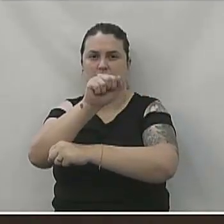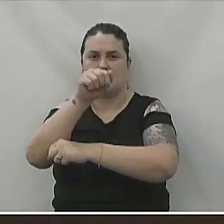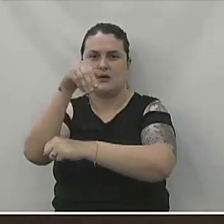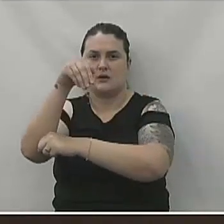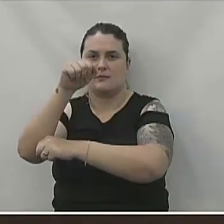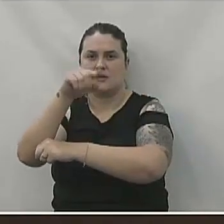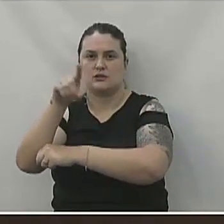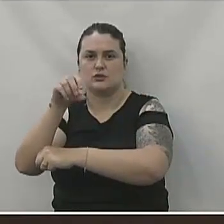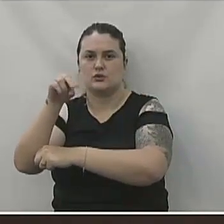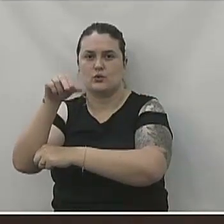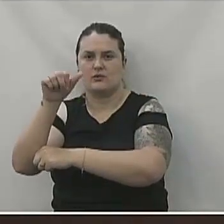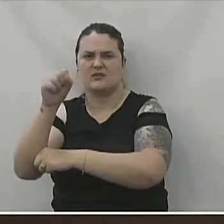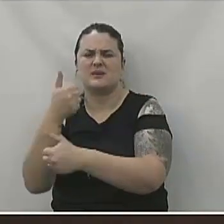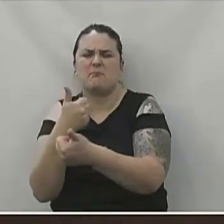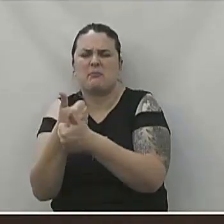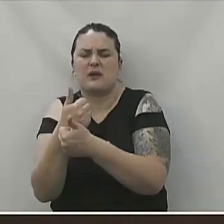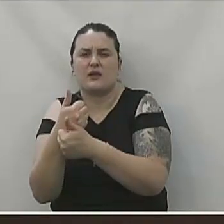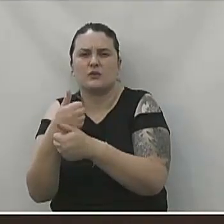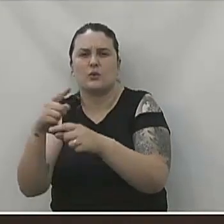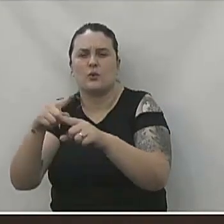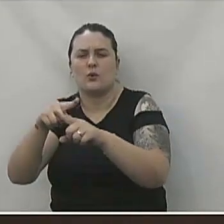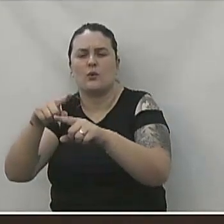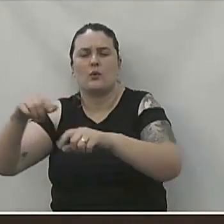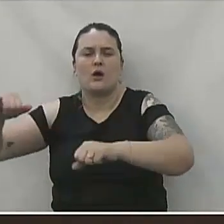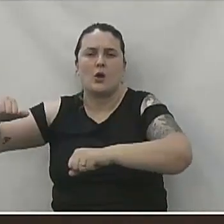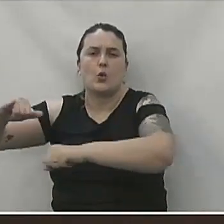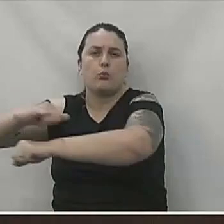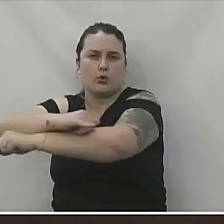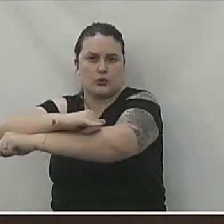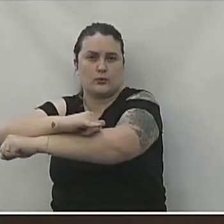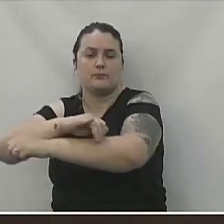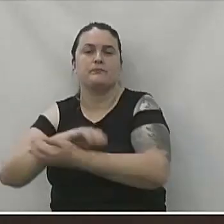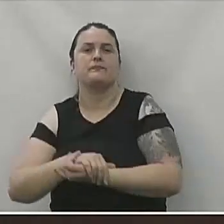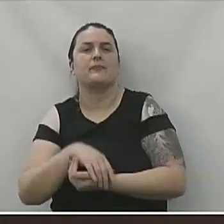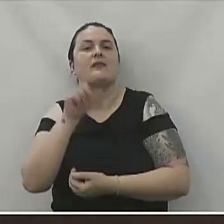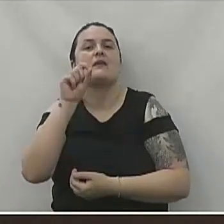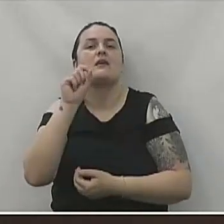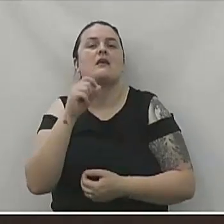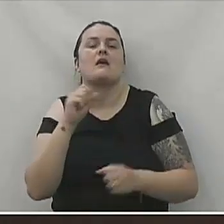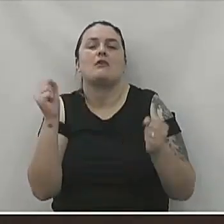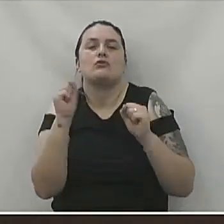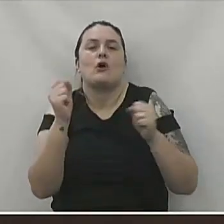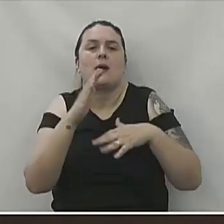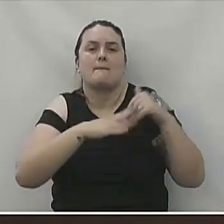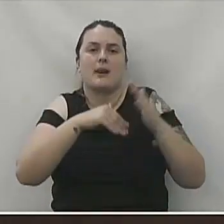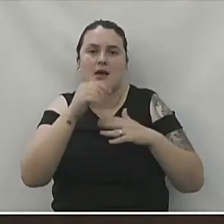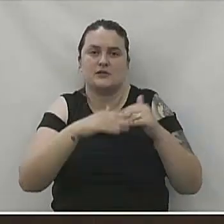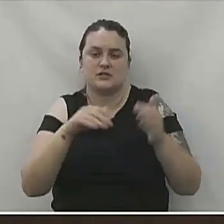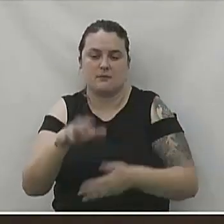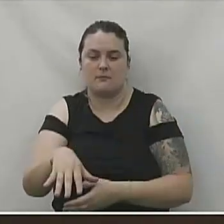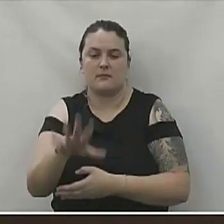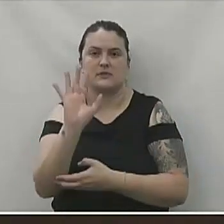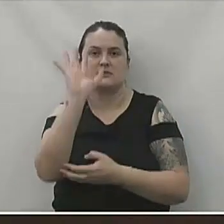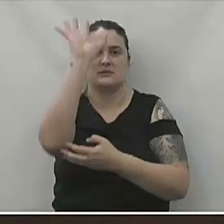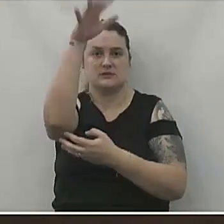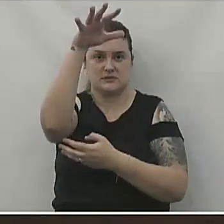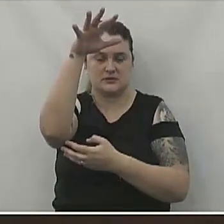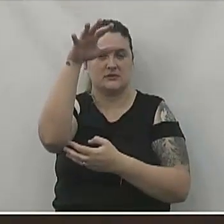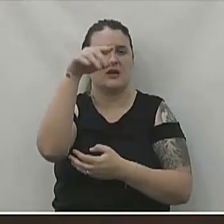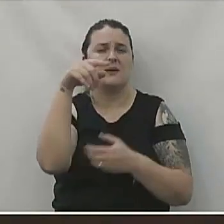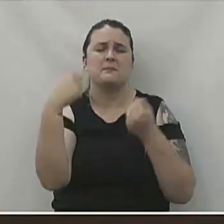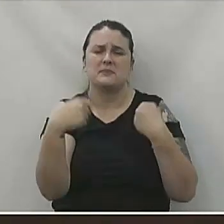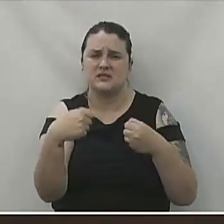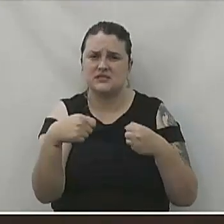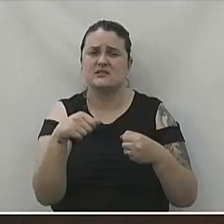o lado do aeroporto o pessoal que gosta de praticar basquetebol lá no desfile